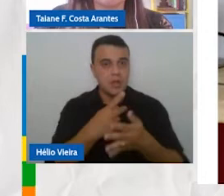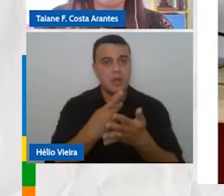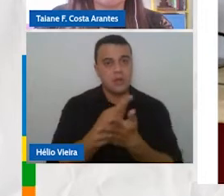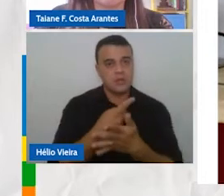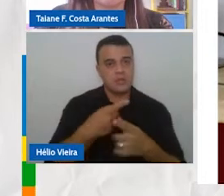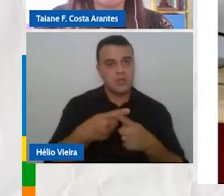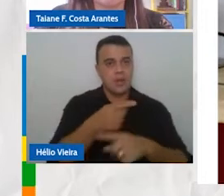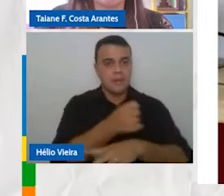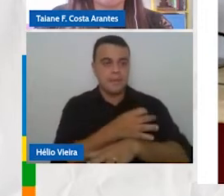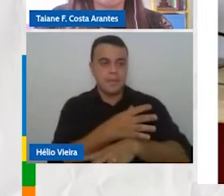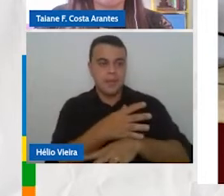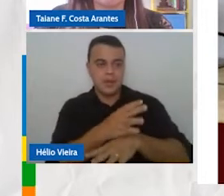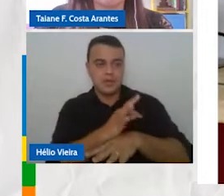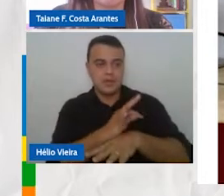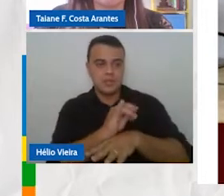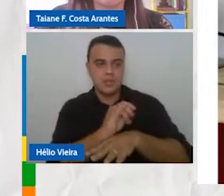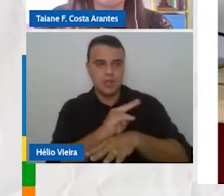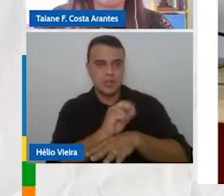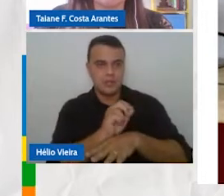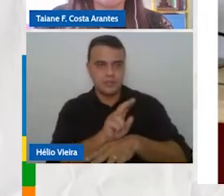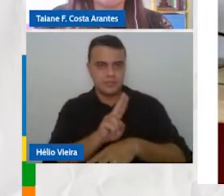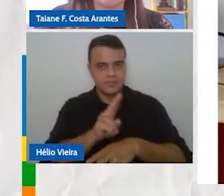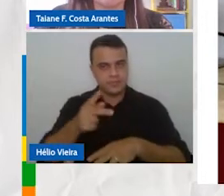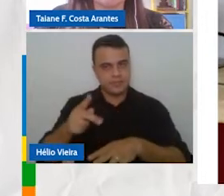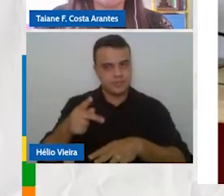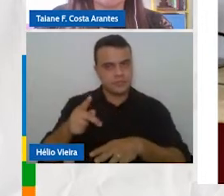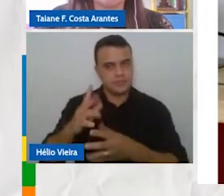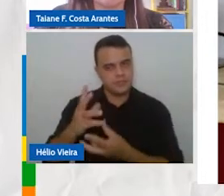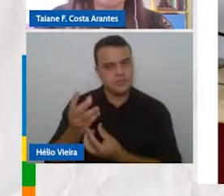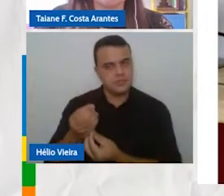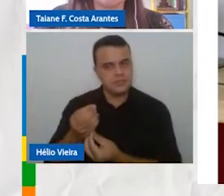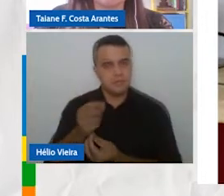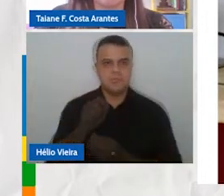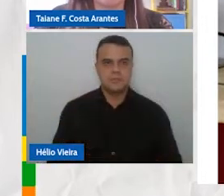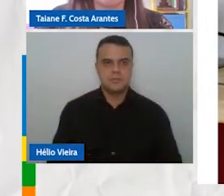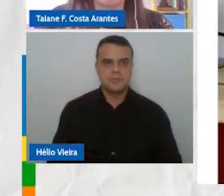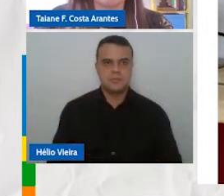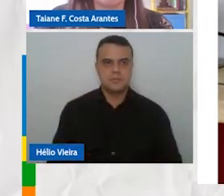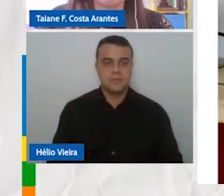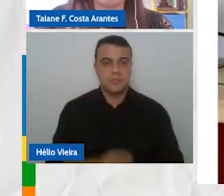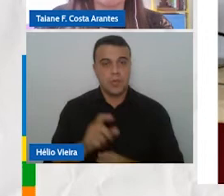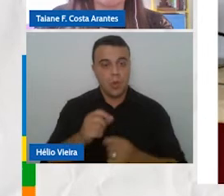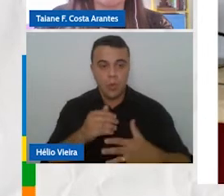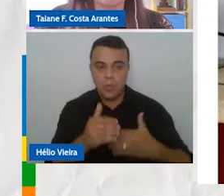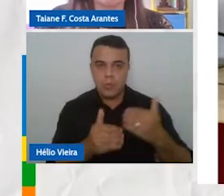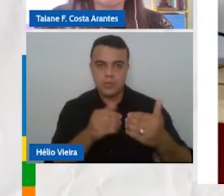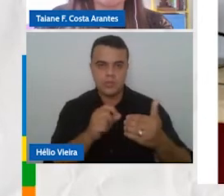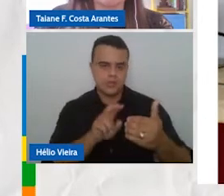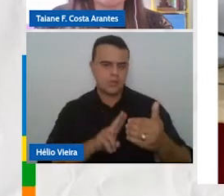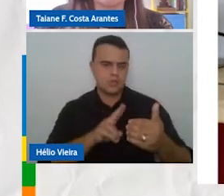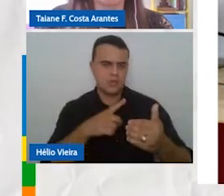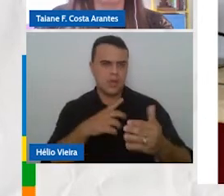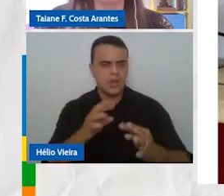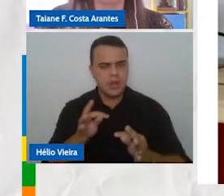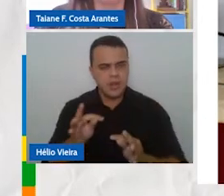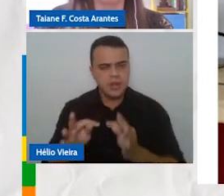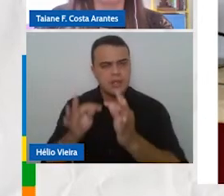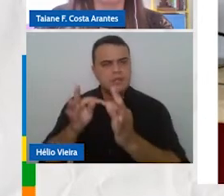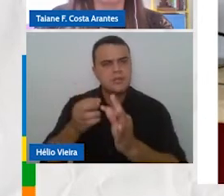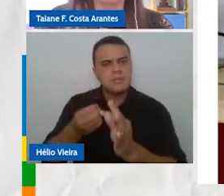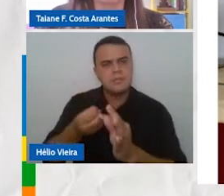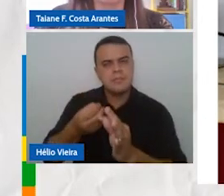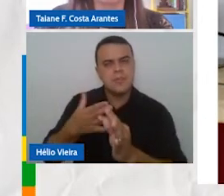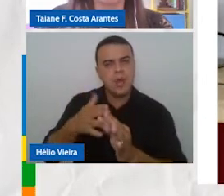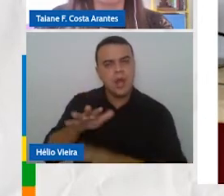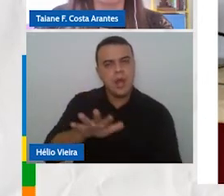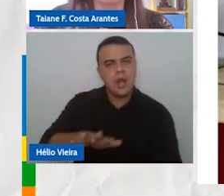pelo branco de titânio utilizado pelo artista na composição do painel. O processo utilizou tecnologias de ponta da